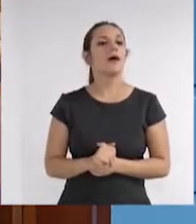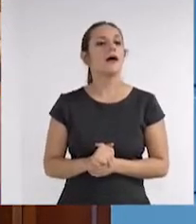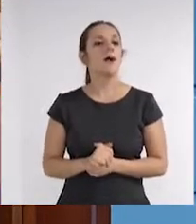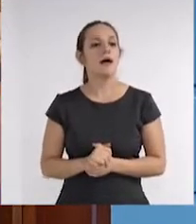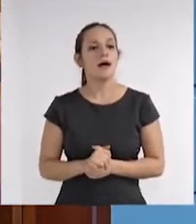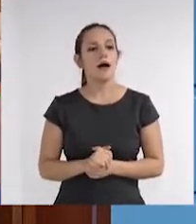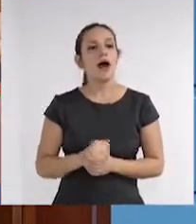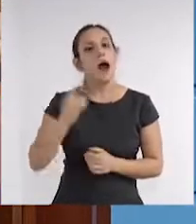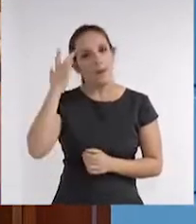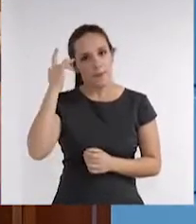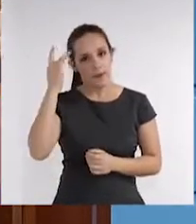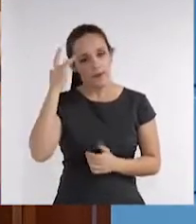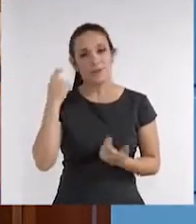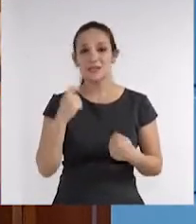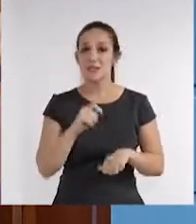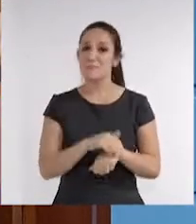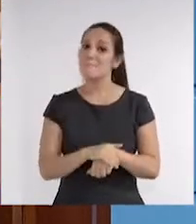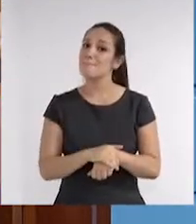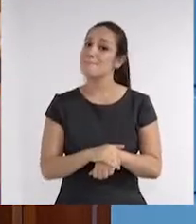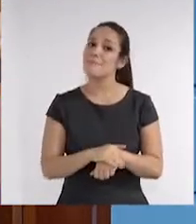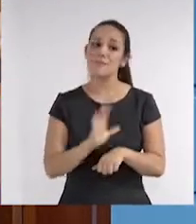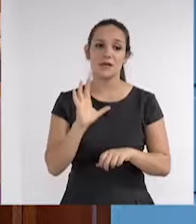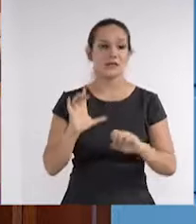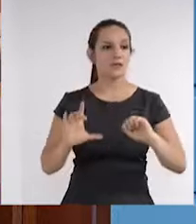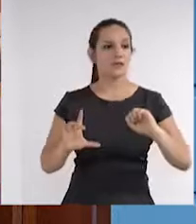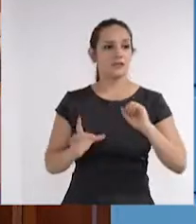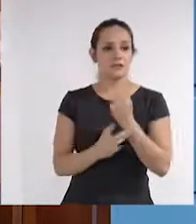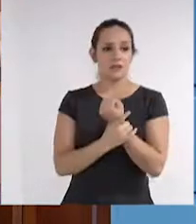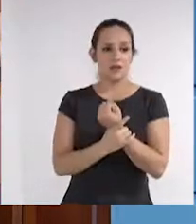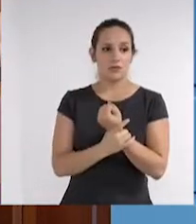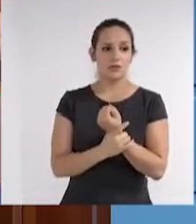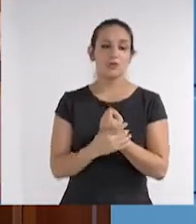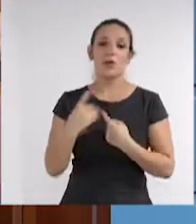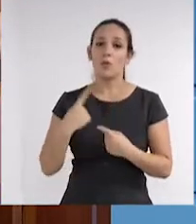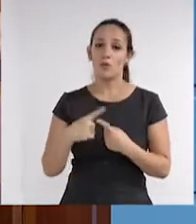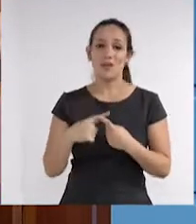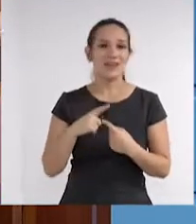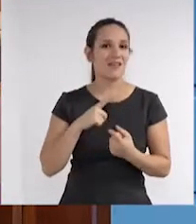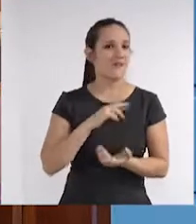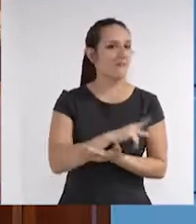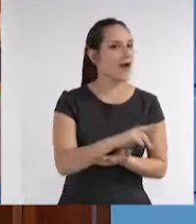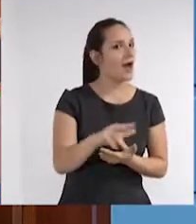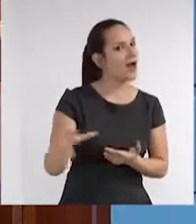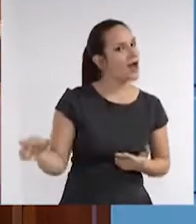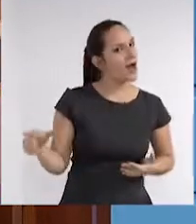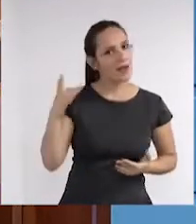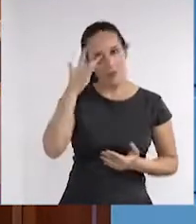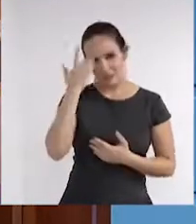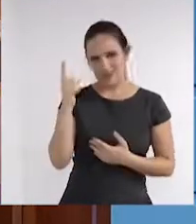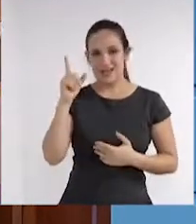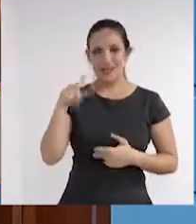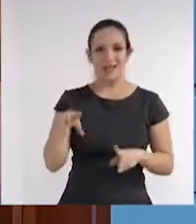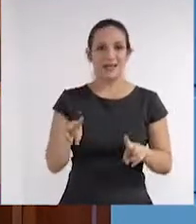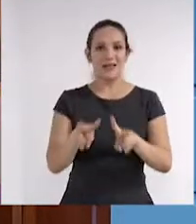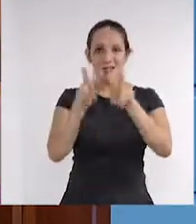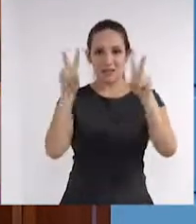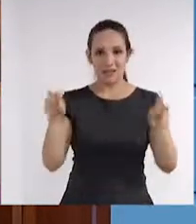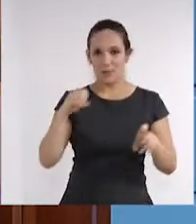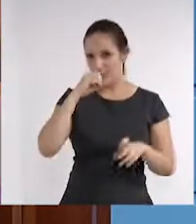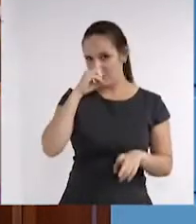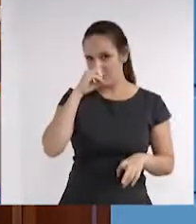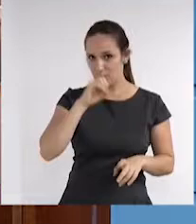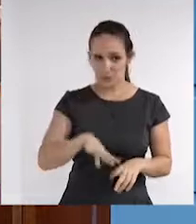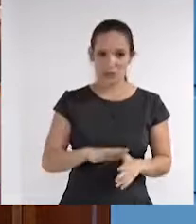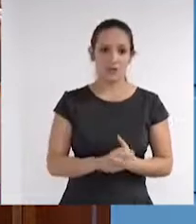um reforço na segurança da casa, que está previsto recebermos aqui várias pessoas. E como o tema é